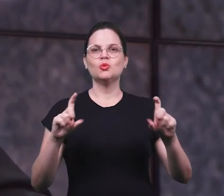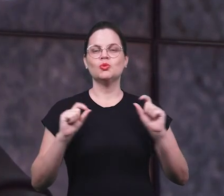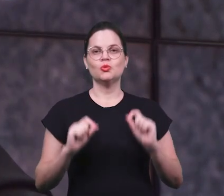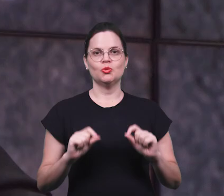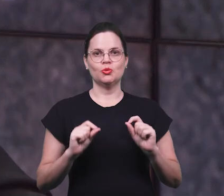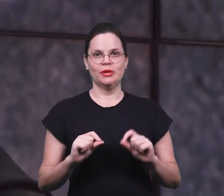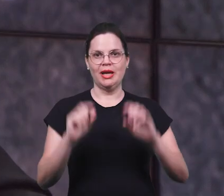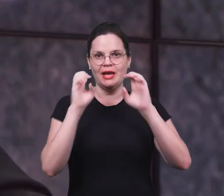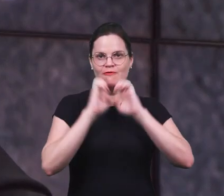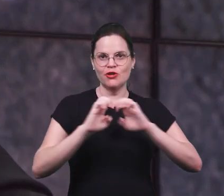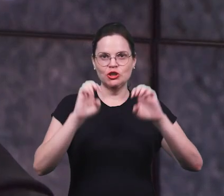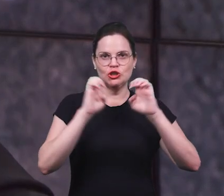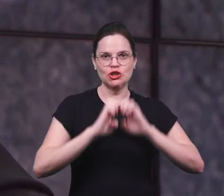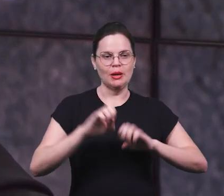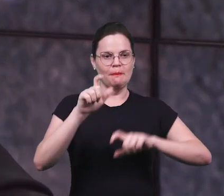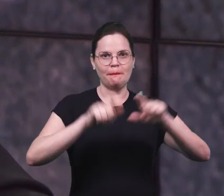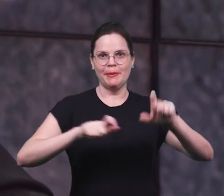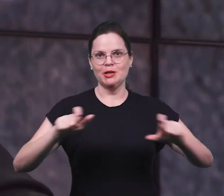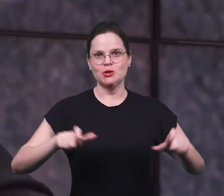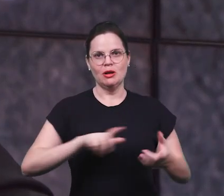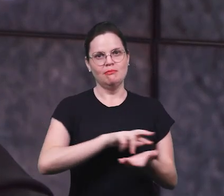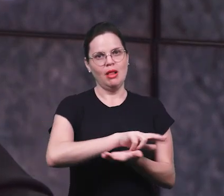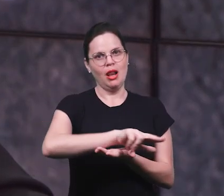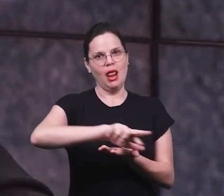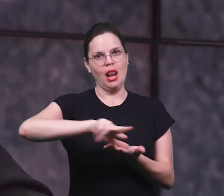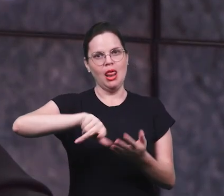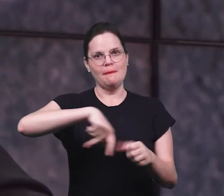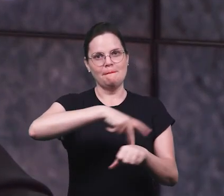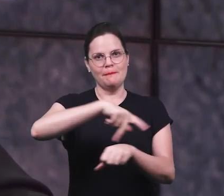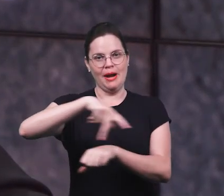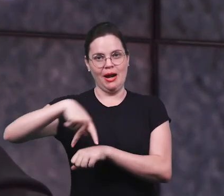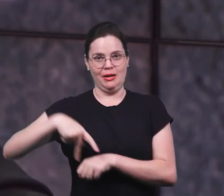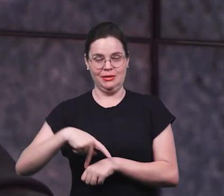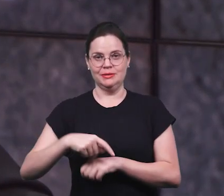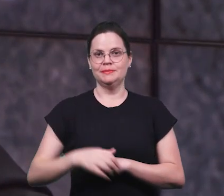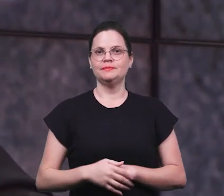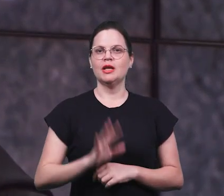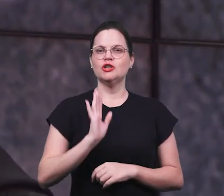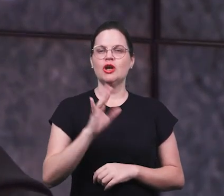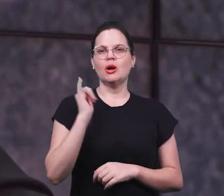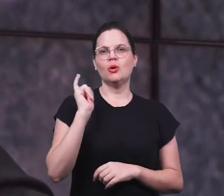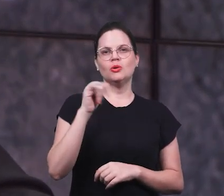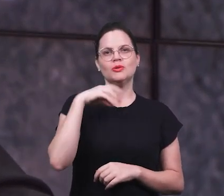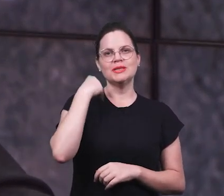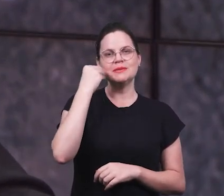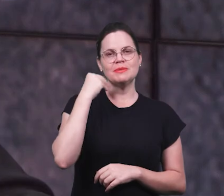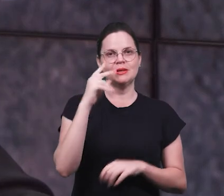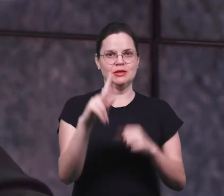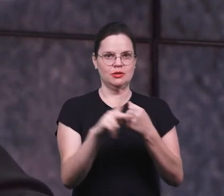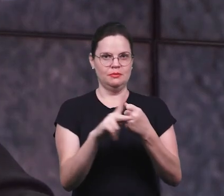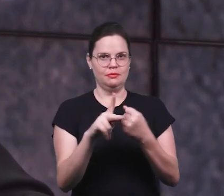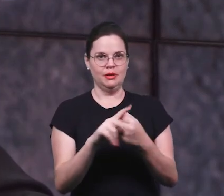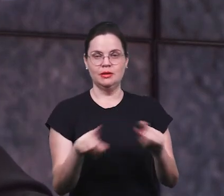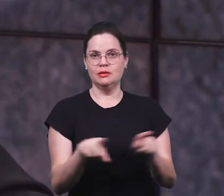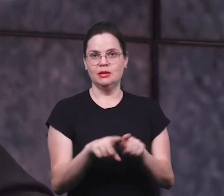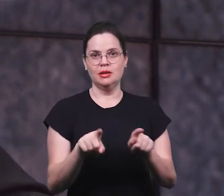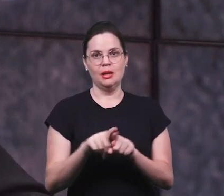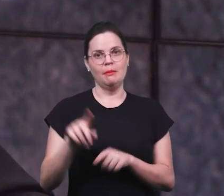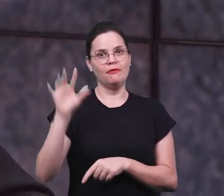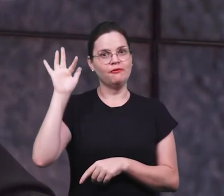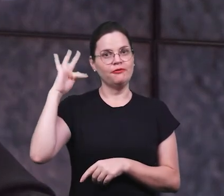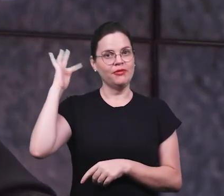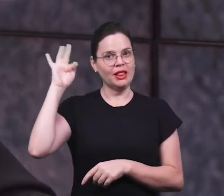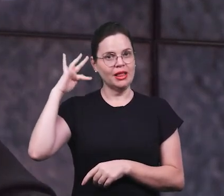sendo levado aos gentios, falou-se da experiência de Pedro, da experiência de Filipe e também da conversão de